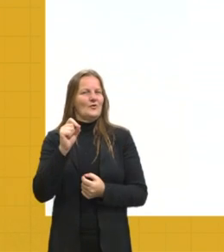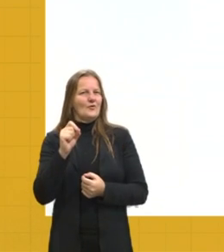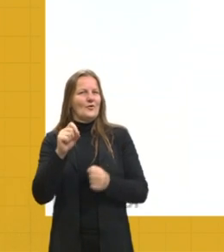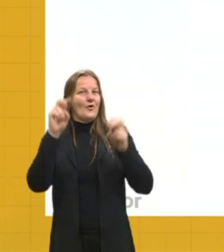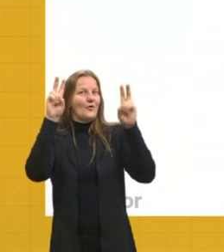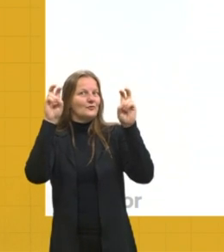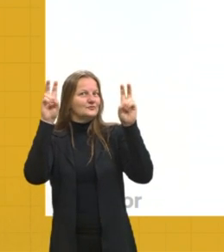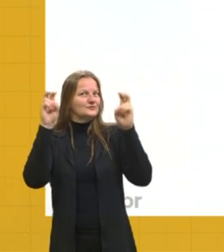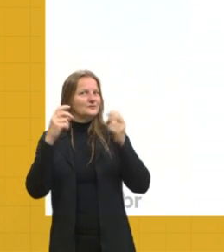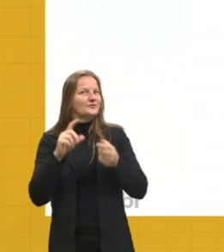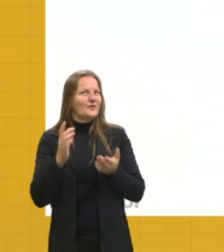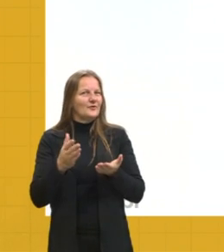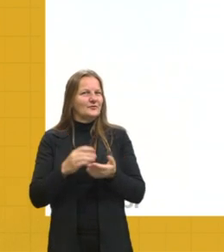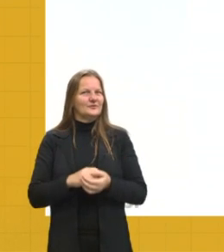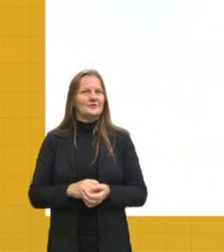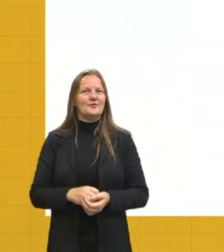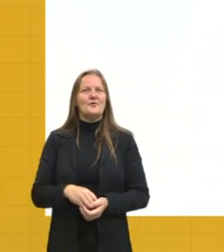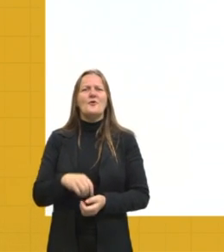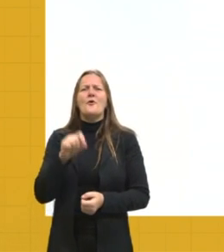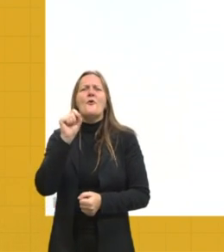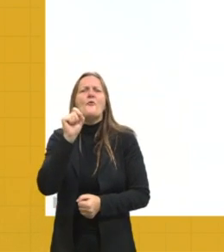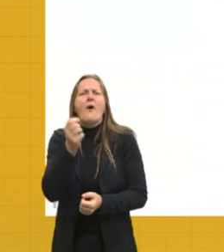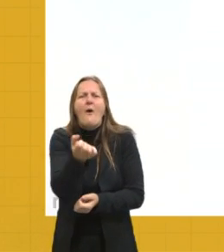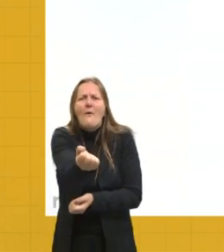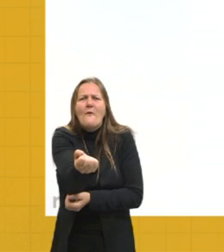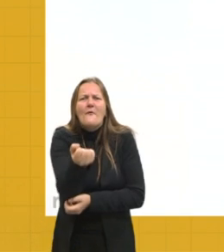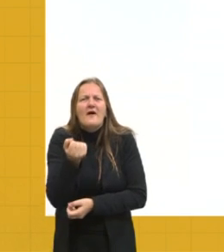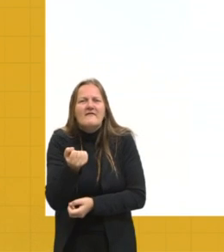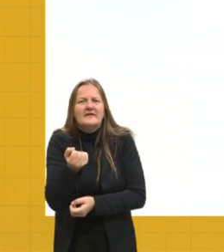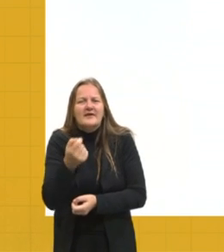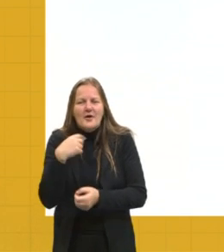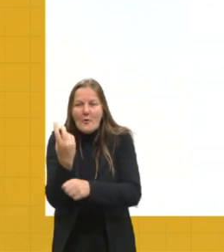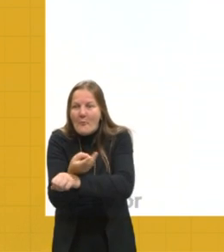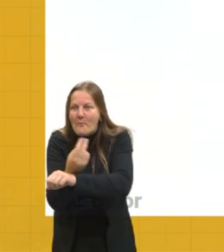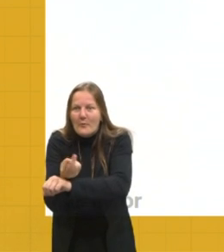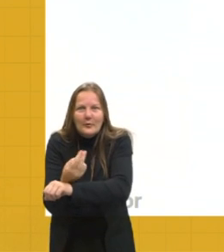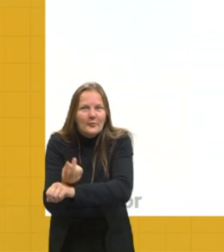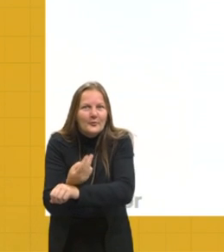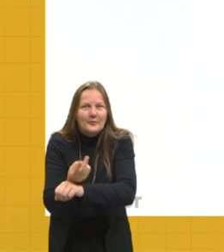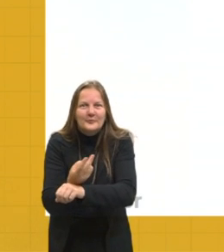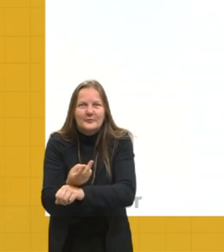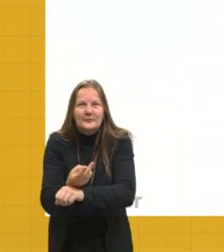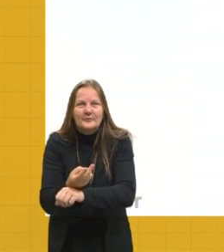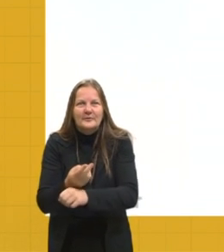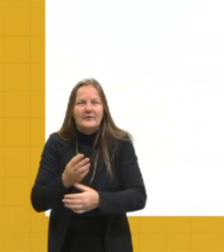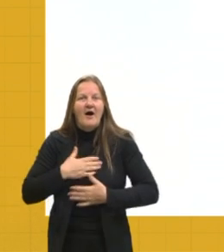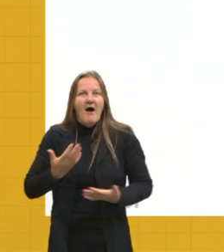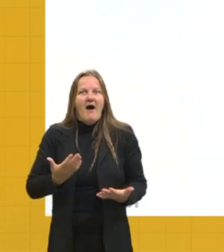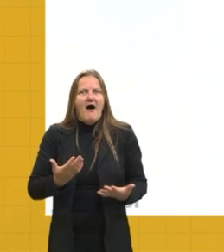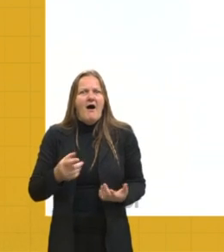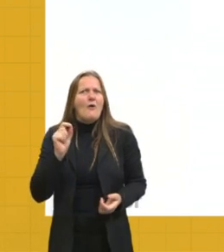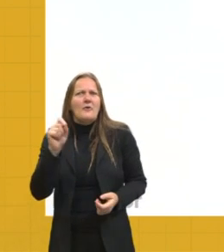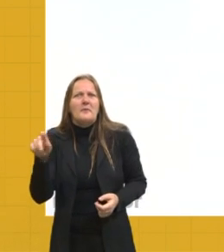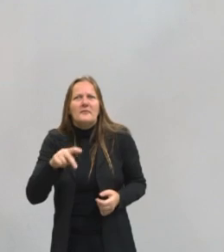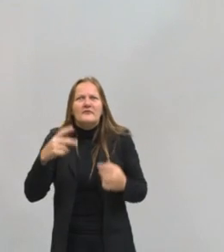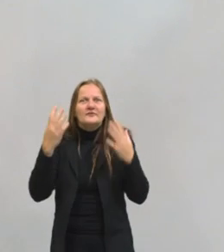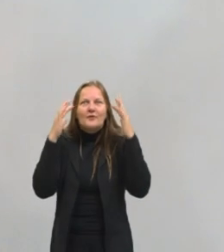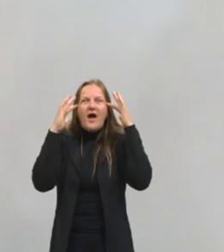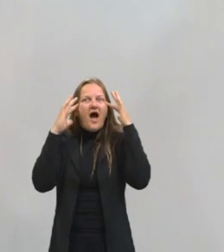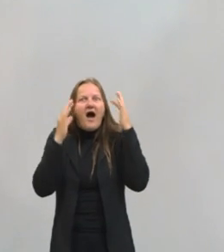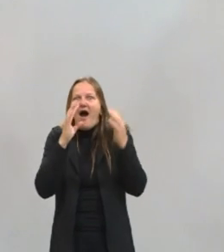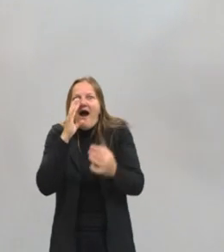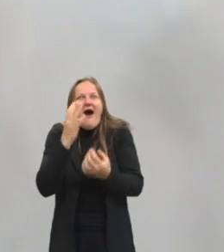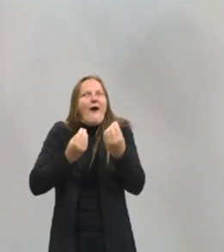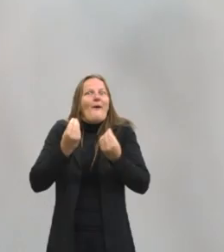título da nossa aula hoje é Em Qual Gaveta Eu Procuro? Surtou a professora, né? O que é isso,